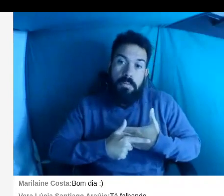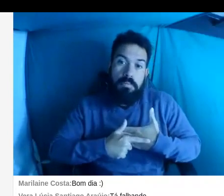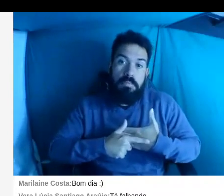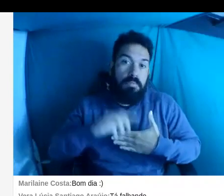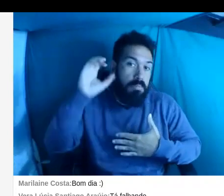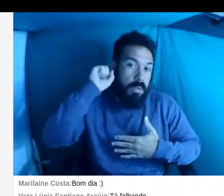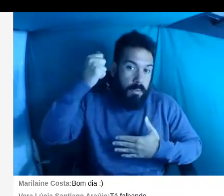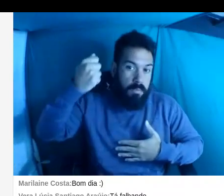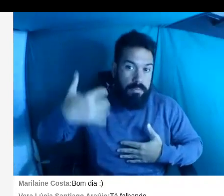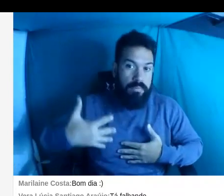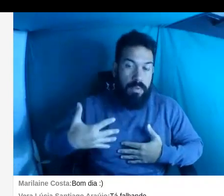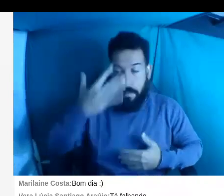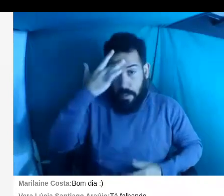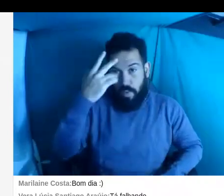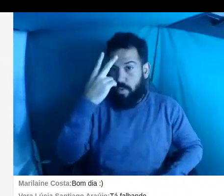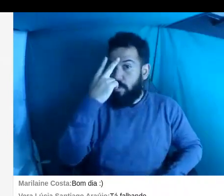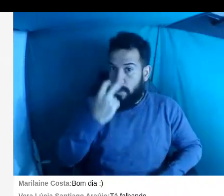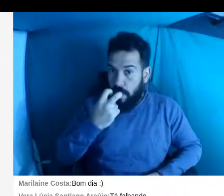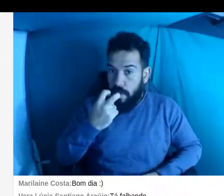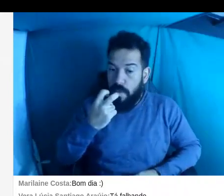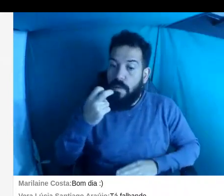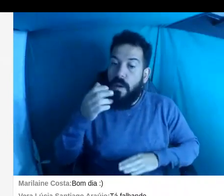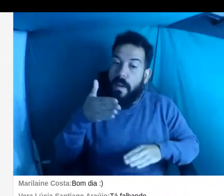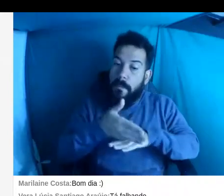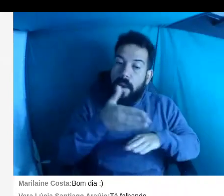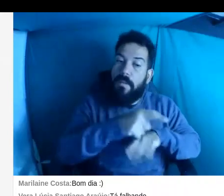com deficiência visual no processo de audiodescrição.